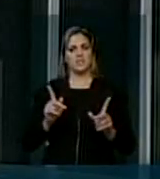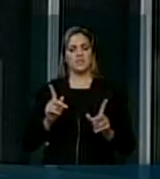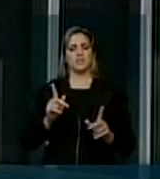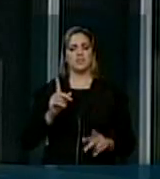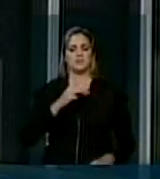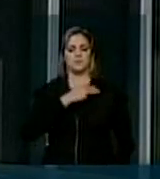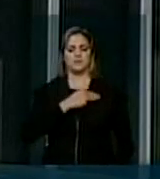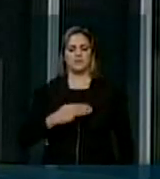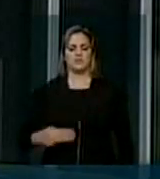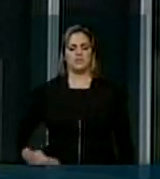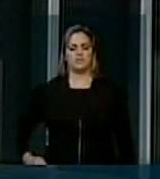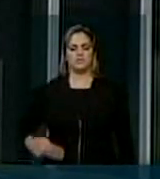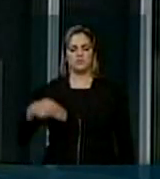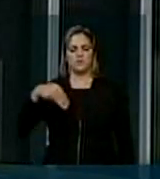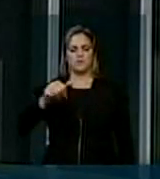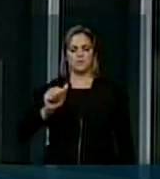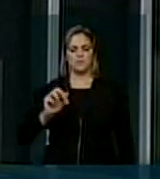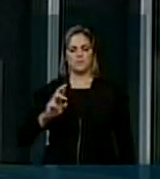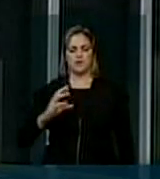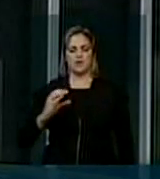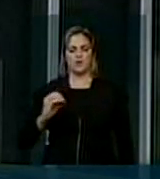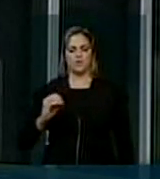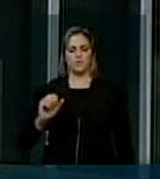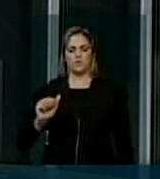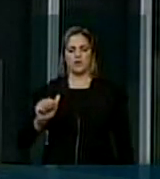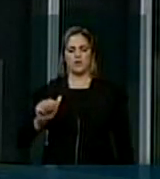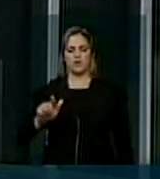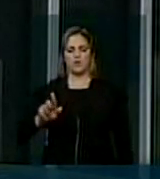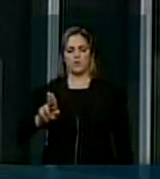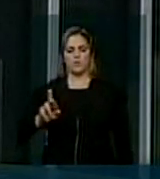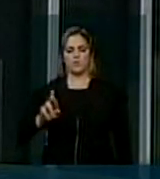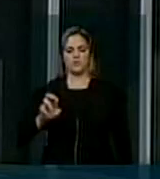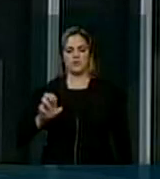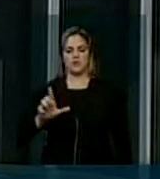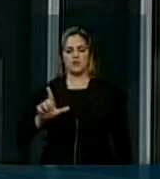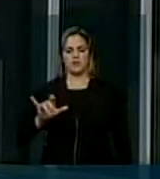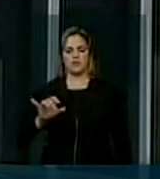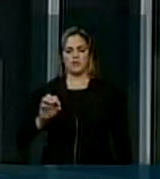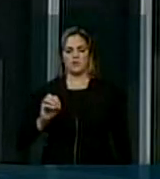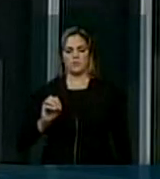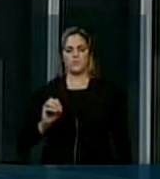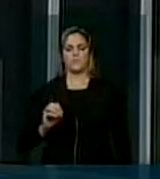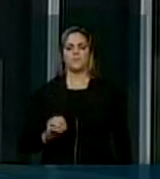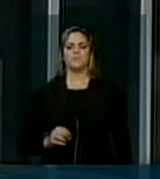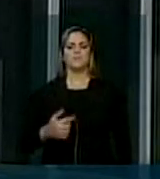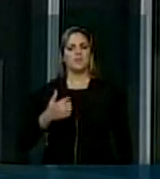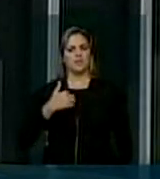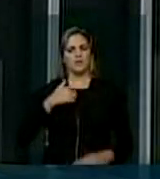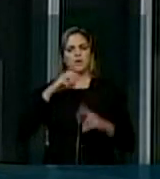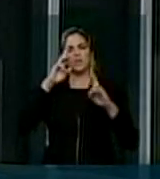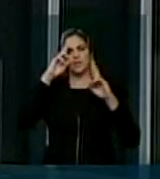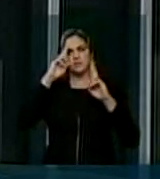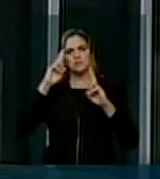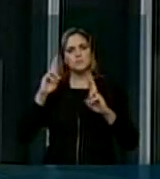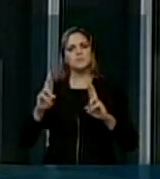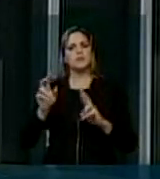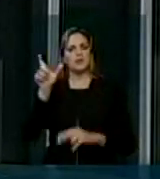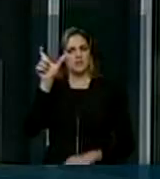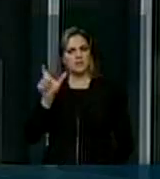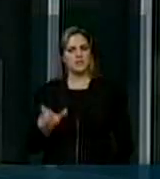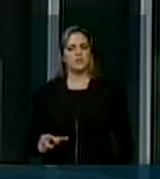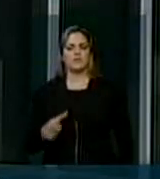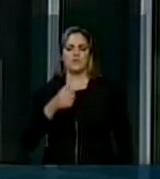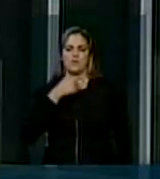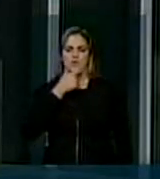de Mello. E eu quero deixar claro o meu respeito pelo ministro Marco